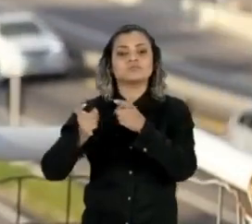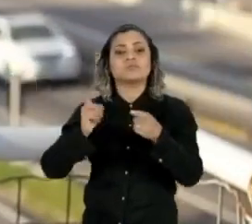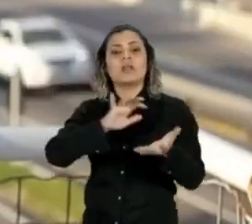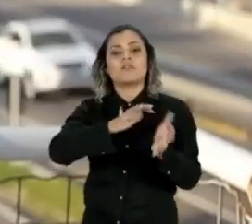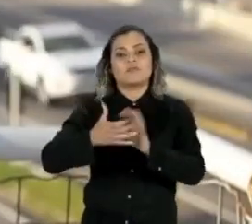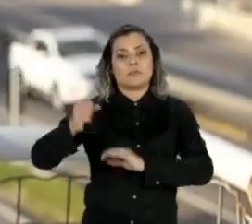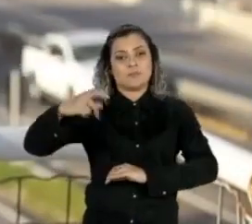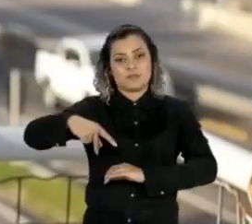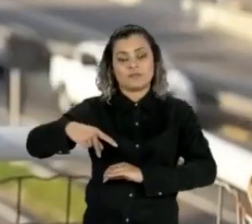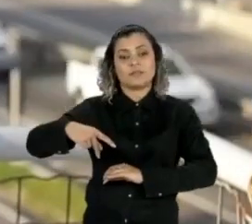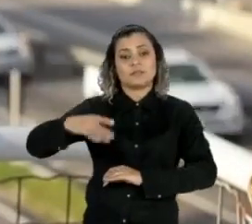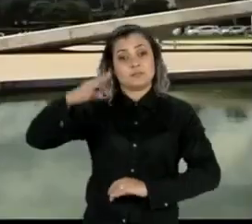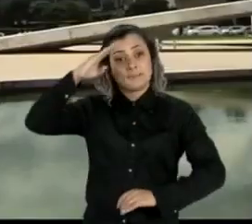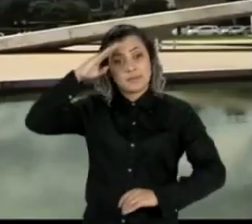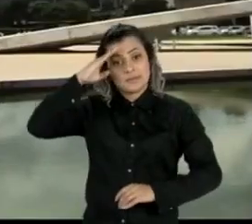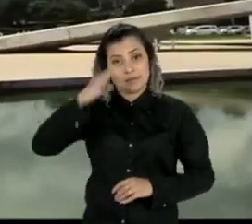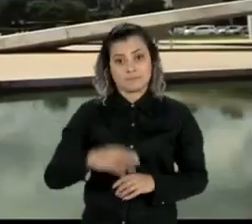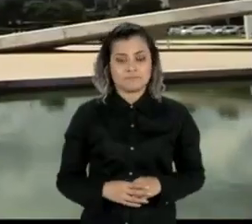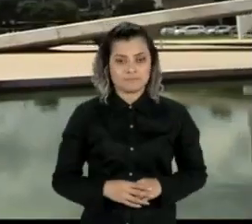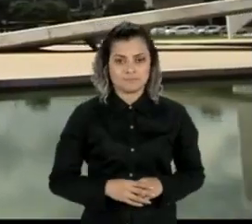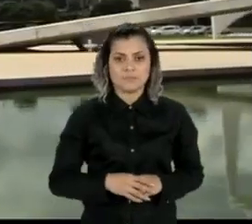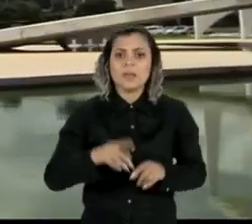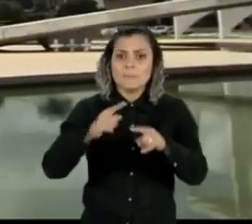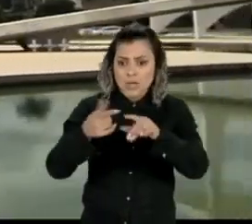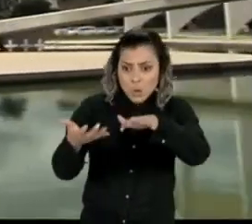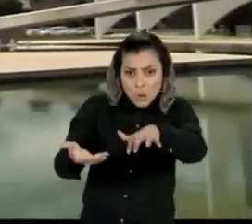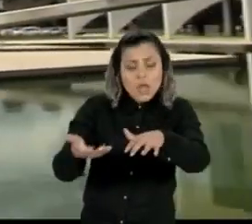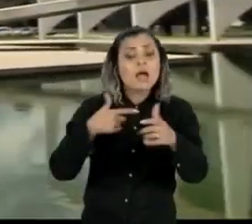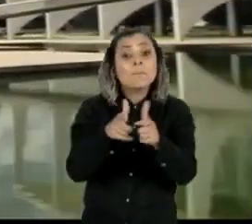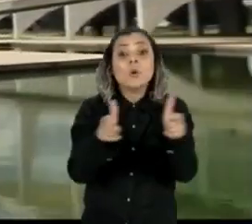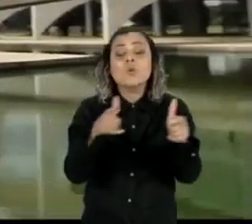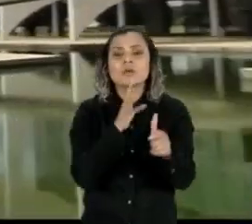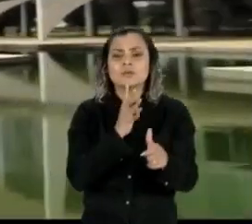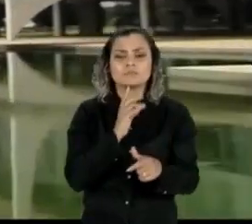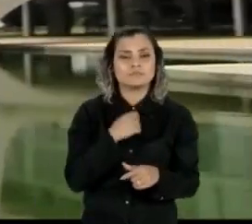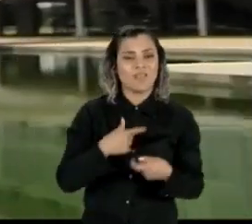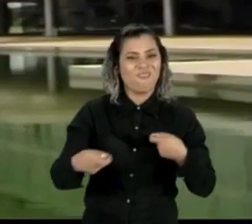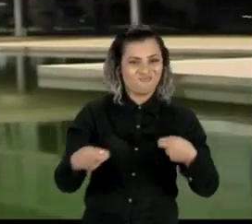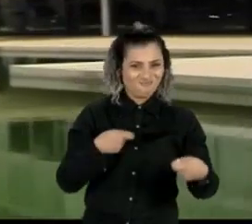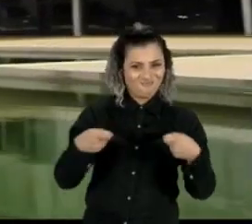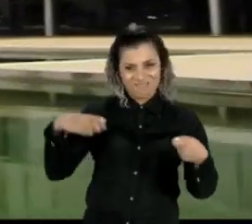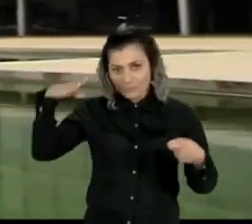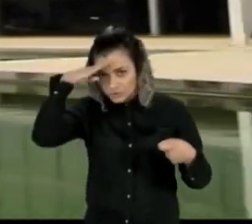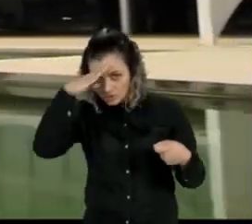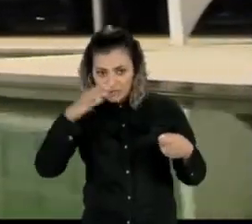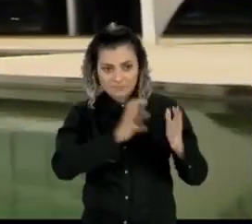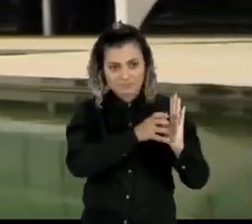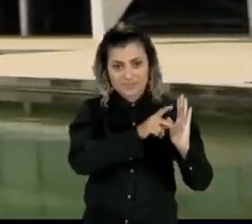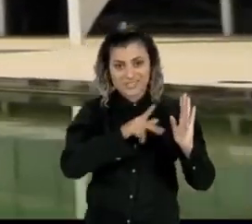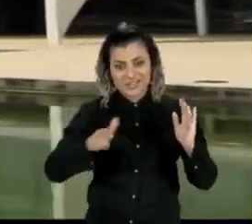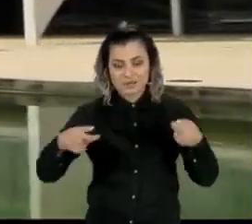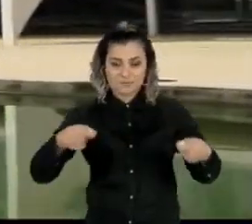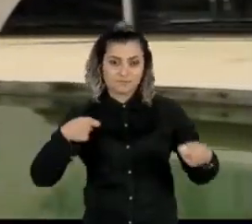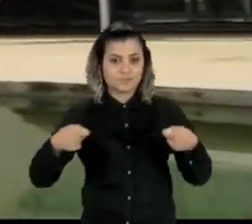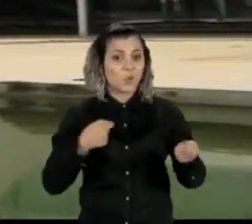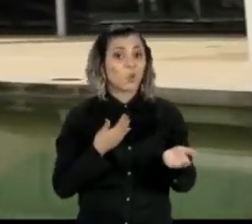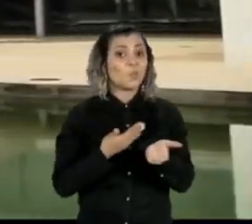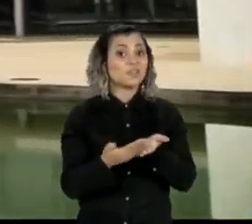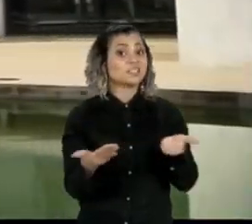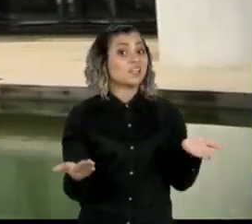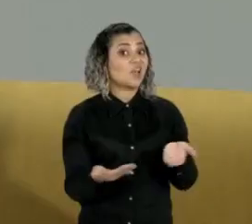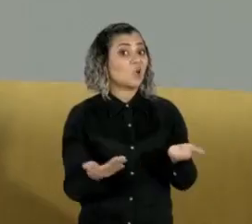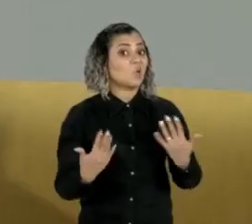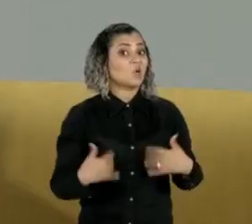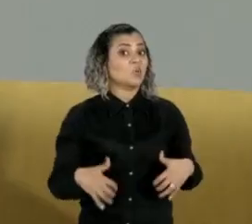da Previdência dos militares. No Congresso, muitos acreditam que a briga do divórcio Bolsonaro-PSL está só começando.